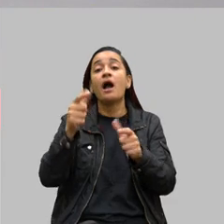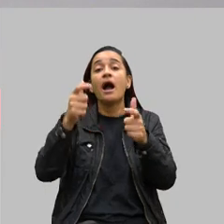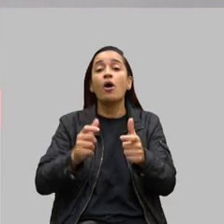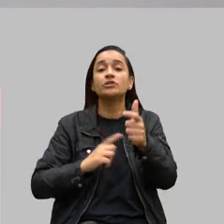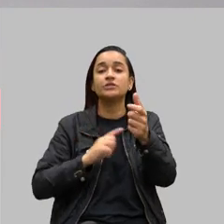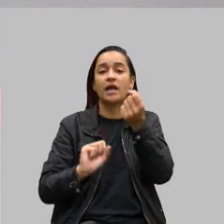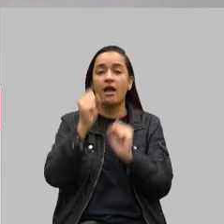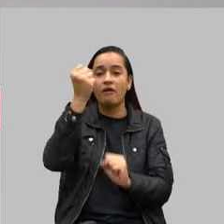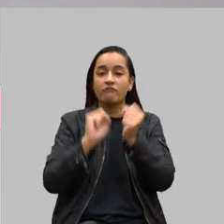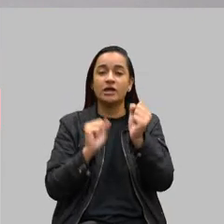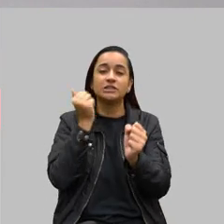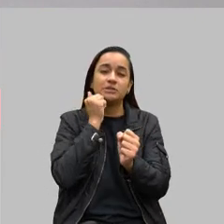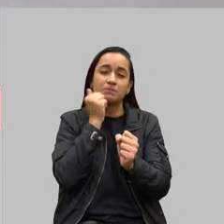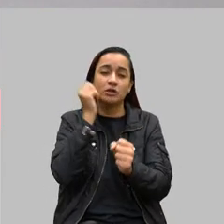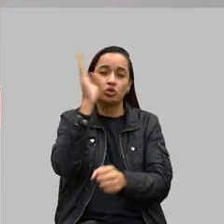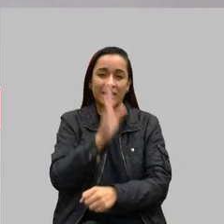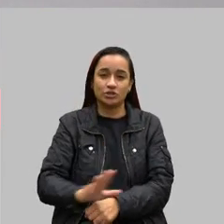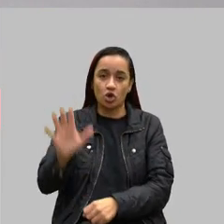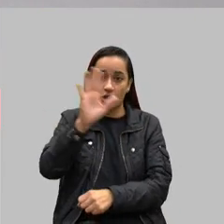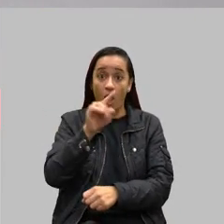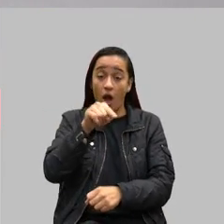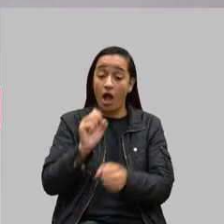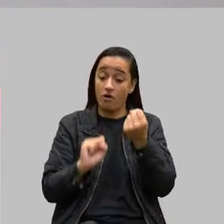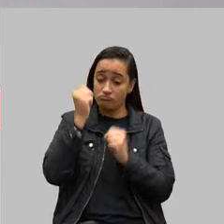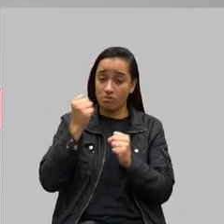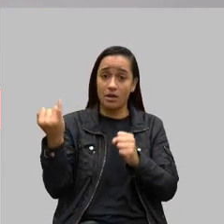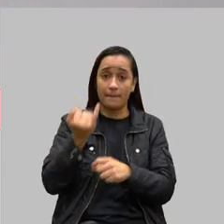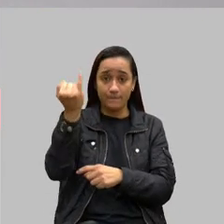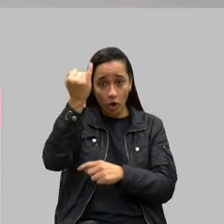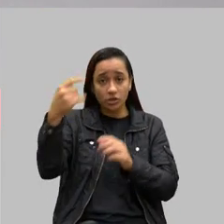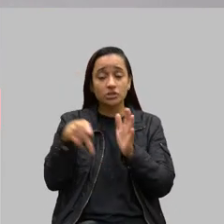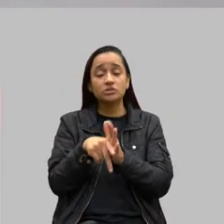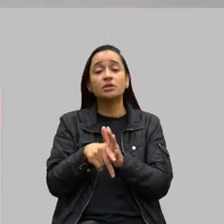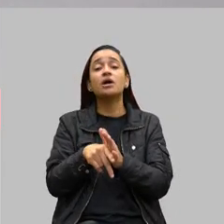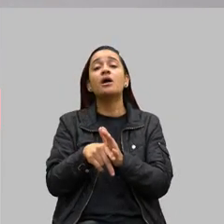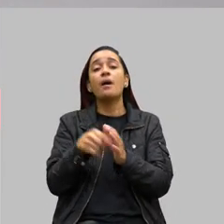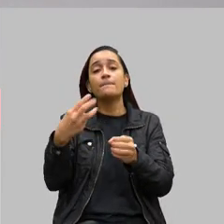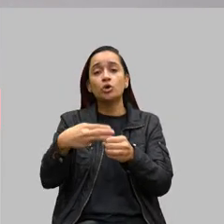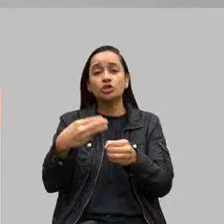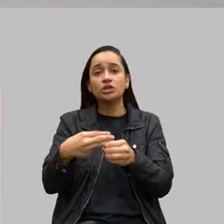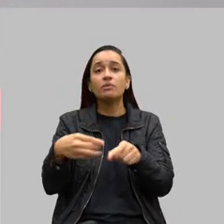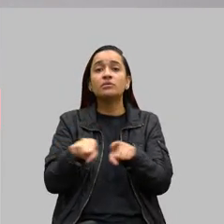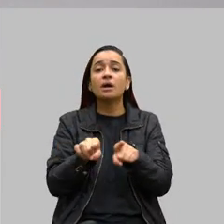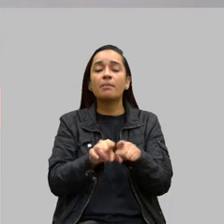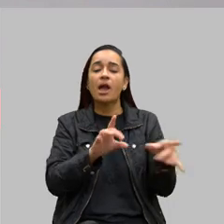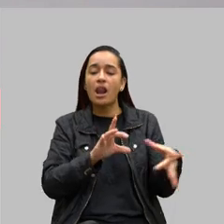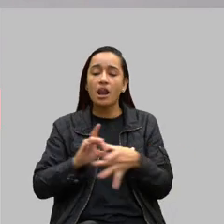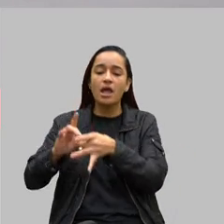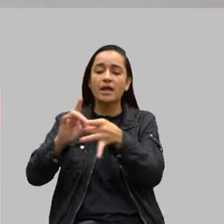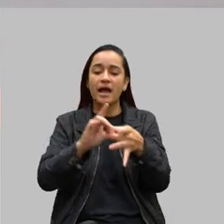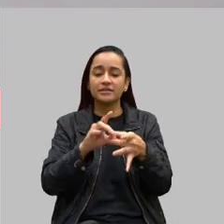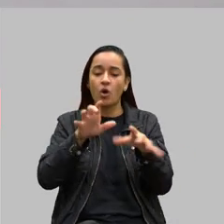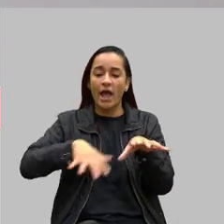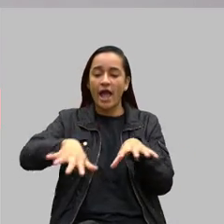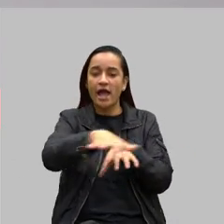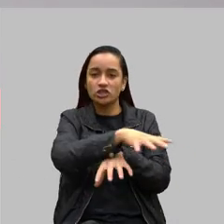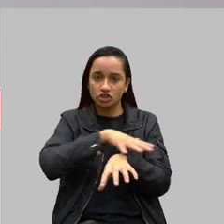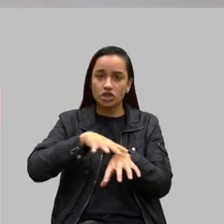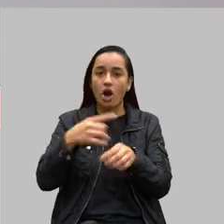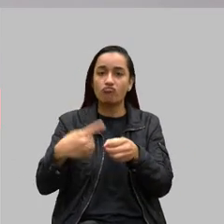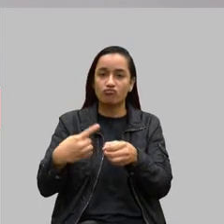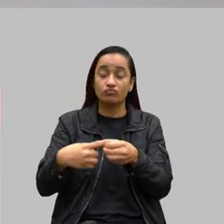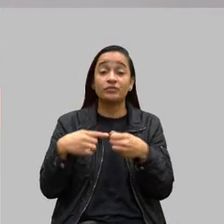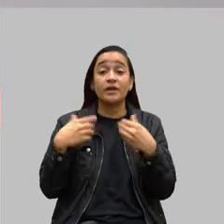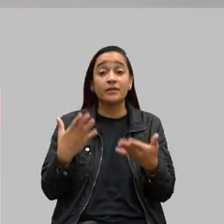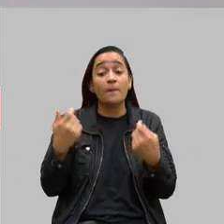pro município e que também faz a interligação né de prudente Matozinhos ali toda a região e a gente precisa